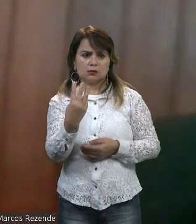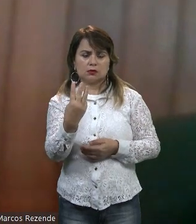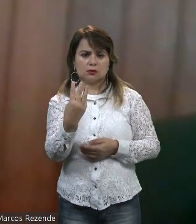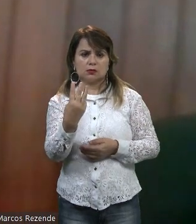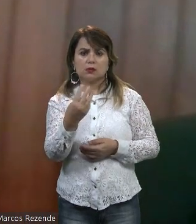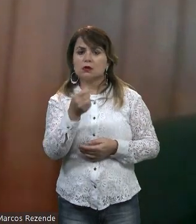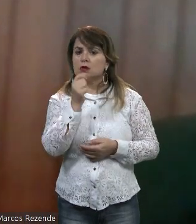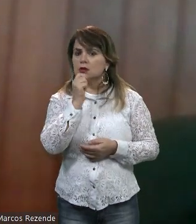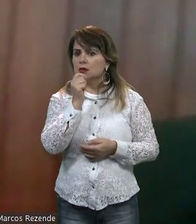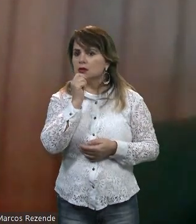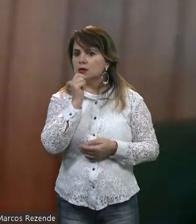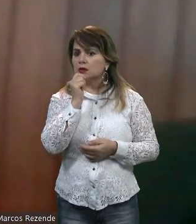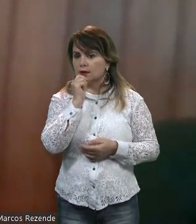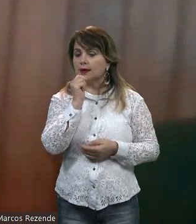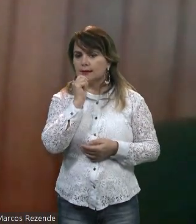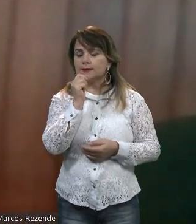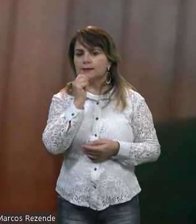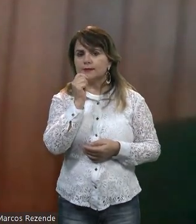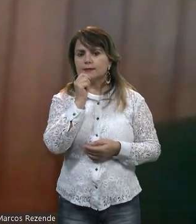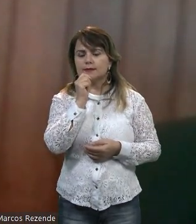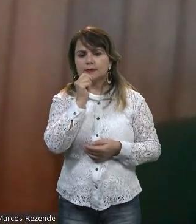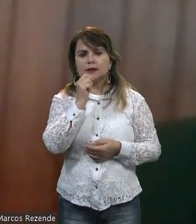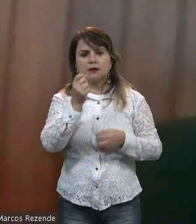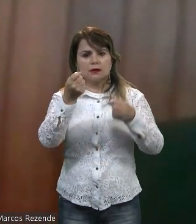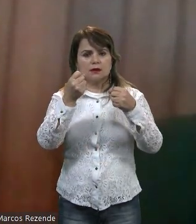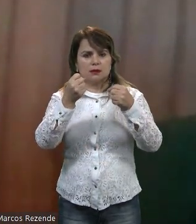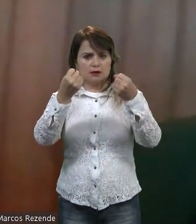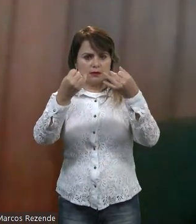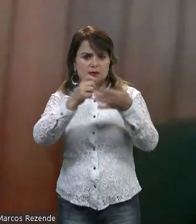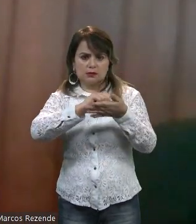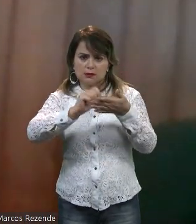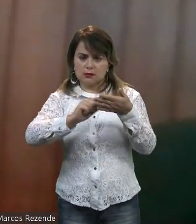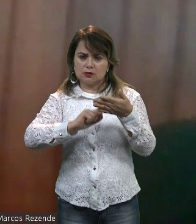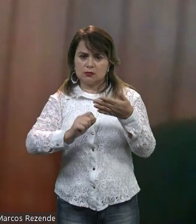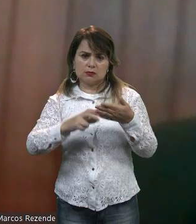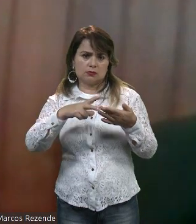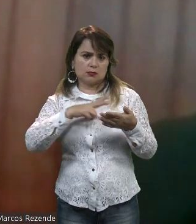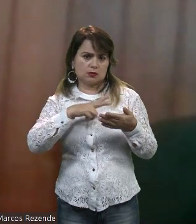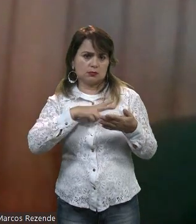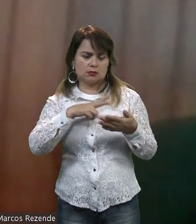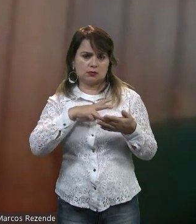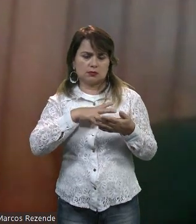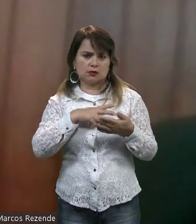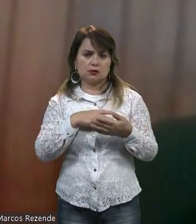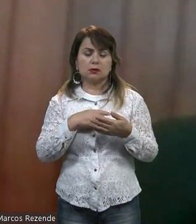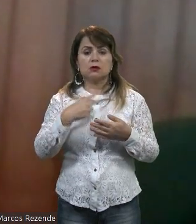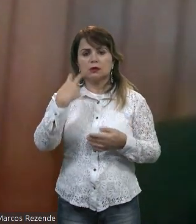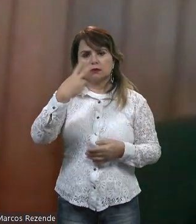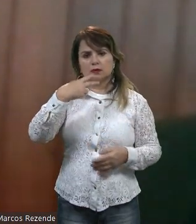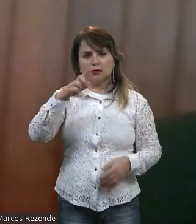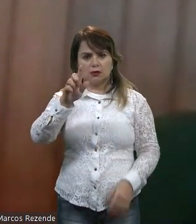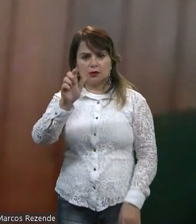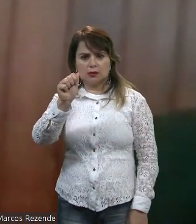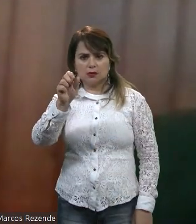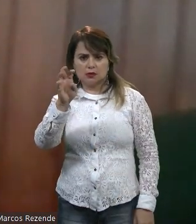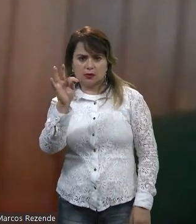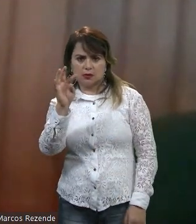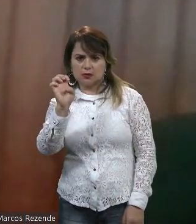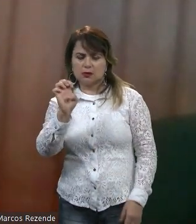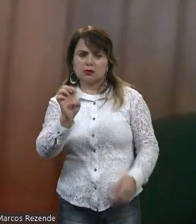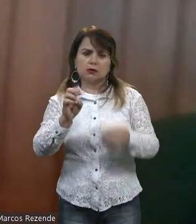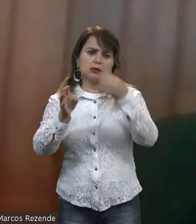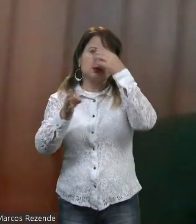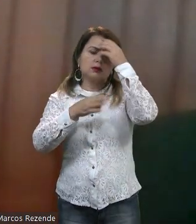ainda restam inscritos na explicação pessoal, em explicações pessoais. Vereador Galete, vereador Zé Luiz e